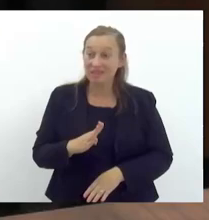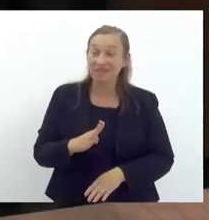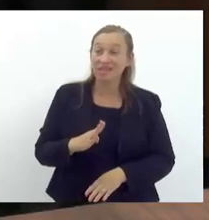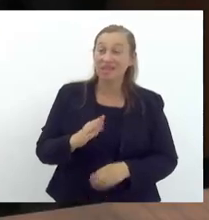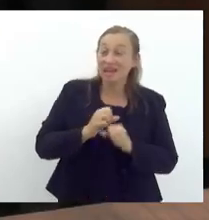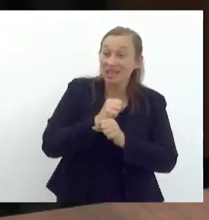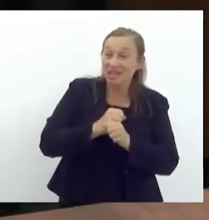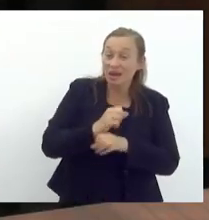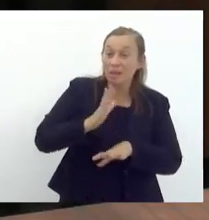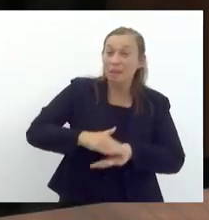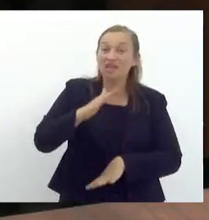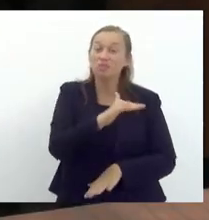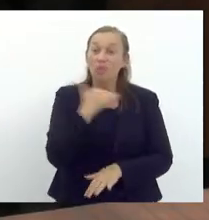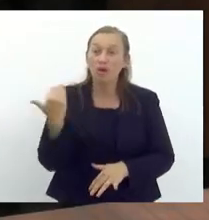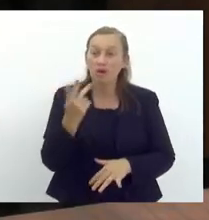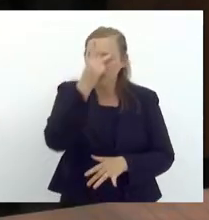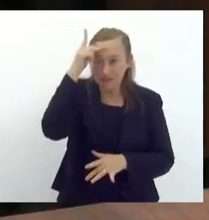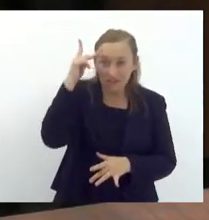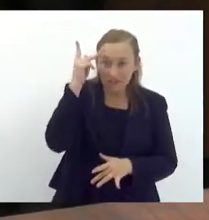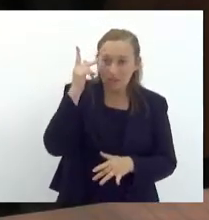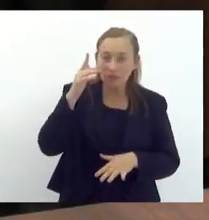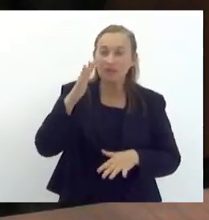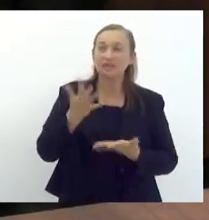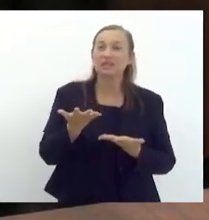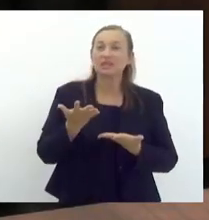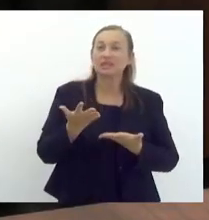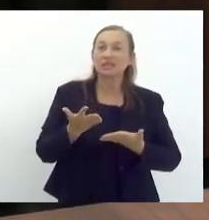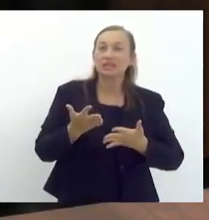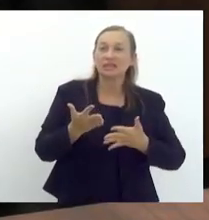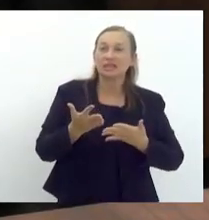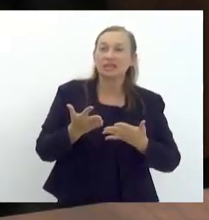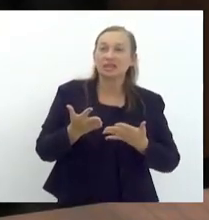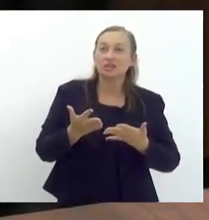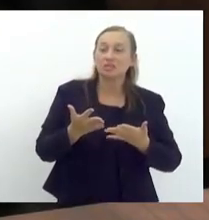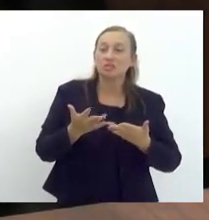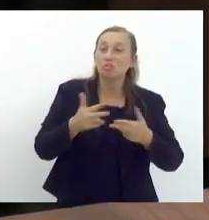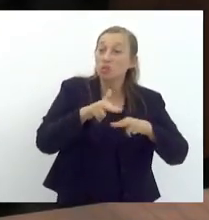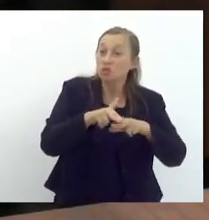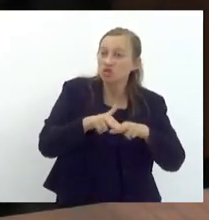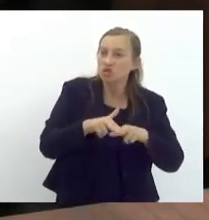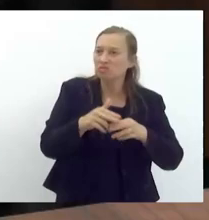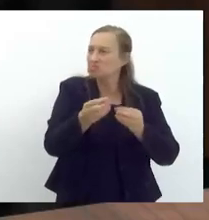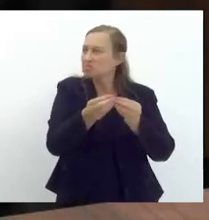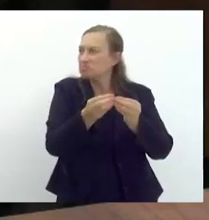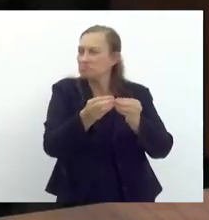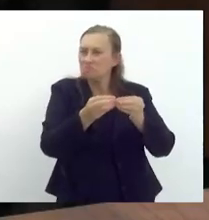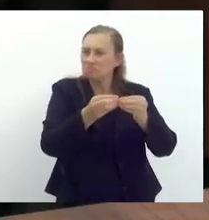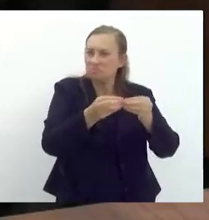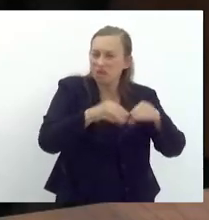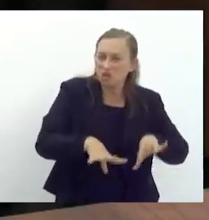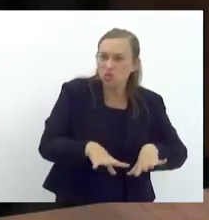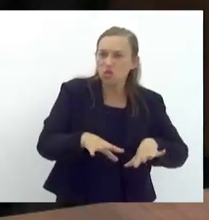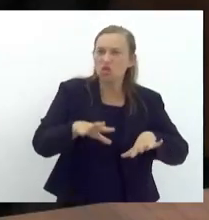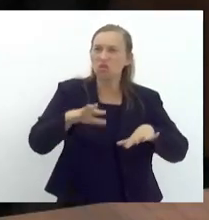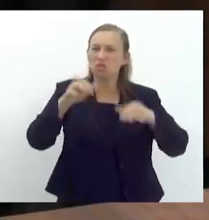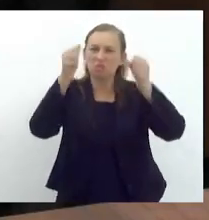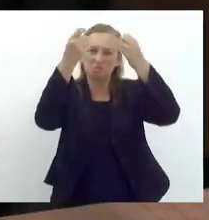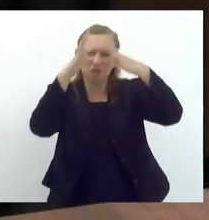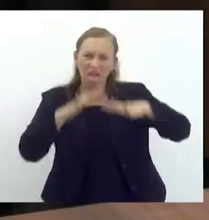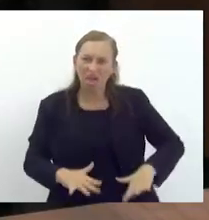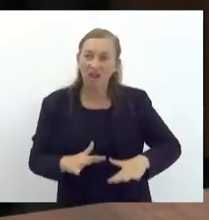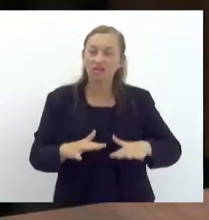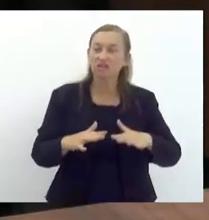anualmente mas morre em pessoas em decorrência de tragédias de desastres que tem como